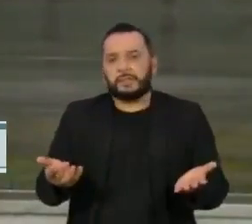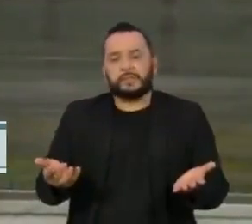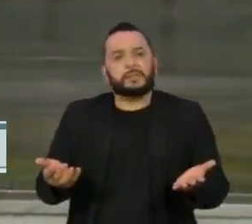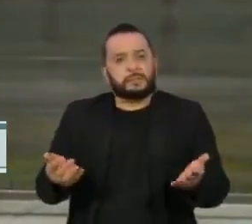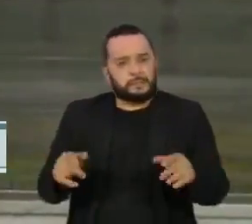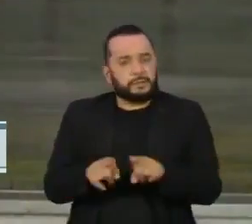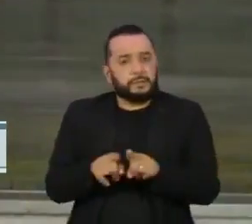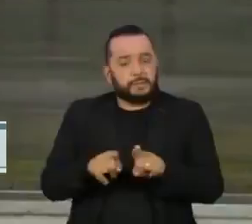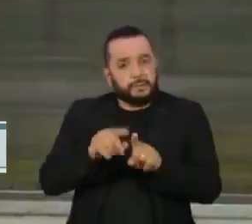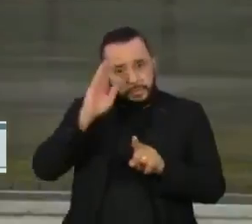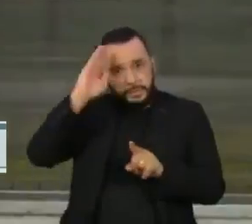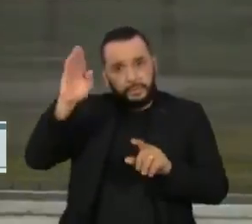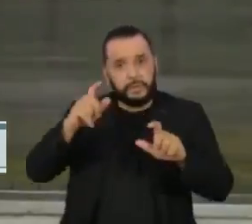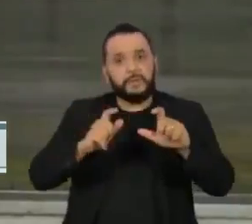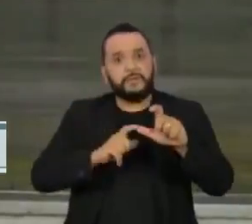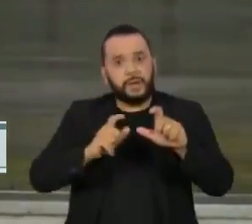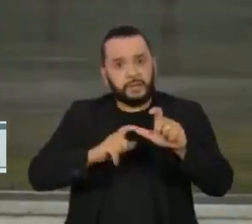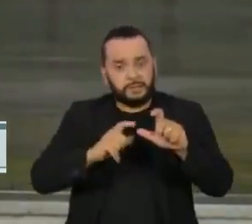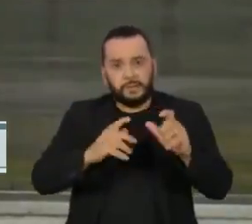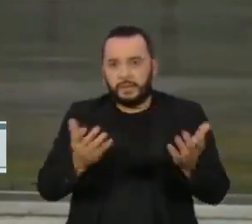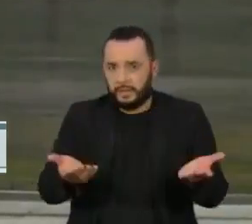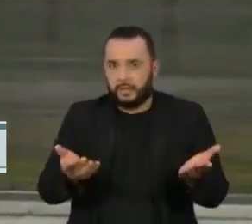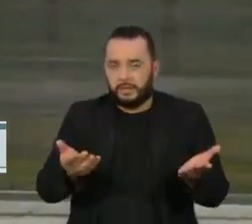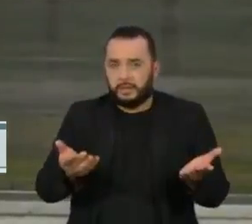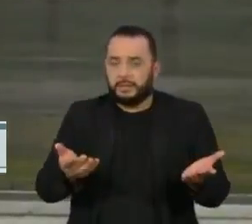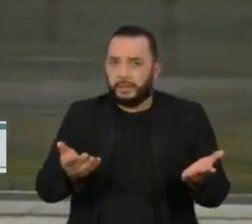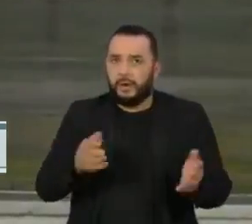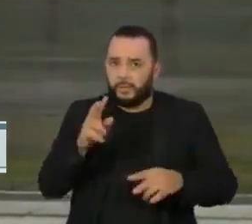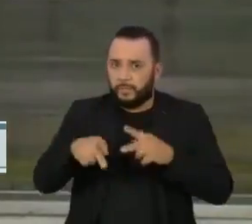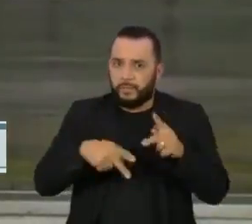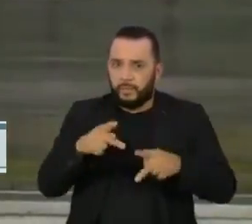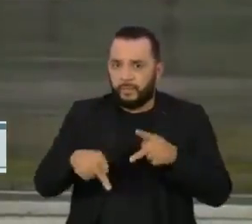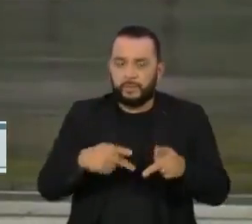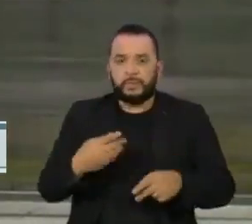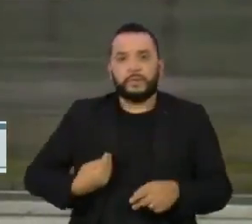especialmente a vacina da Pfizer nesse momento, aos brasileiros que residem em São Paulo.